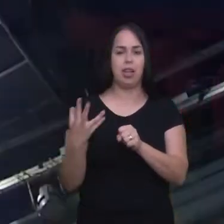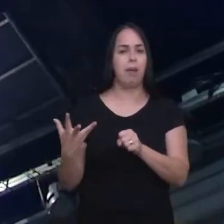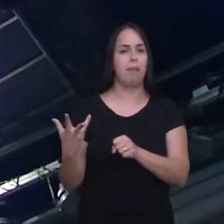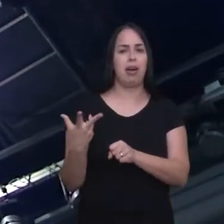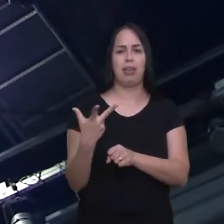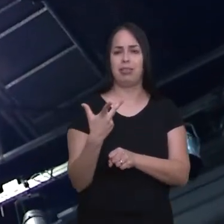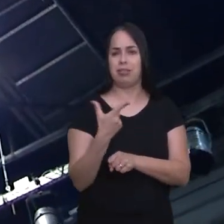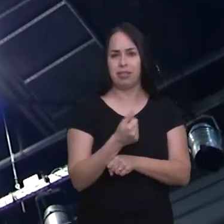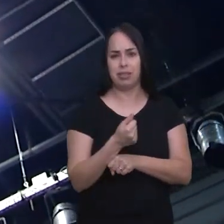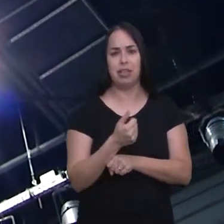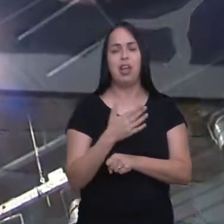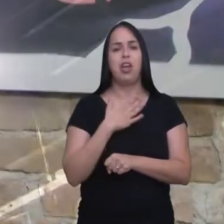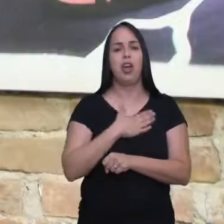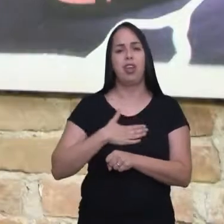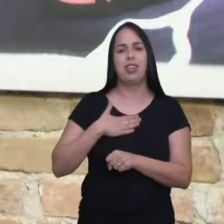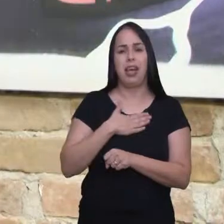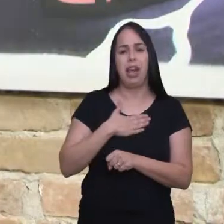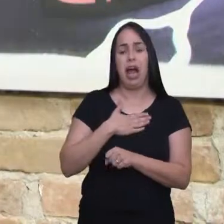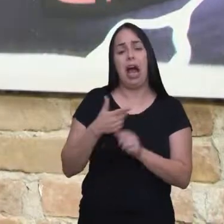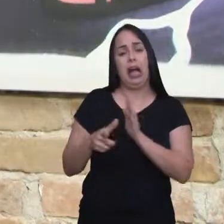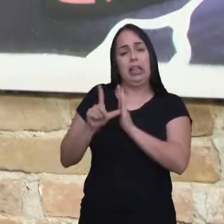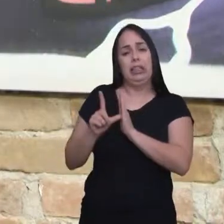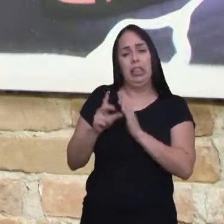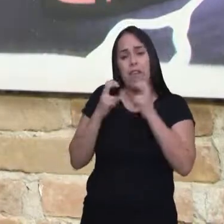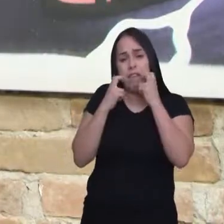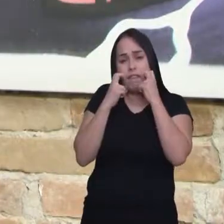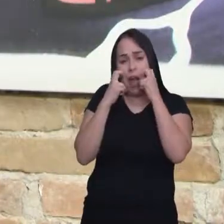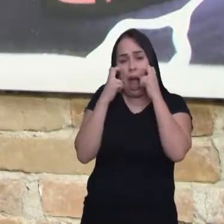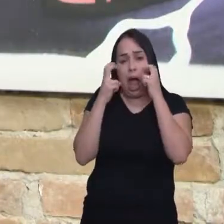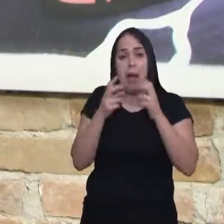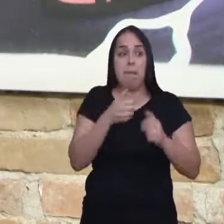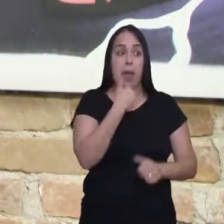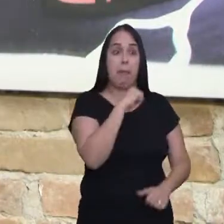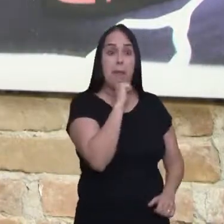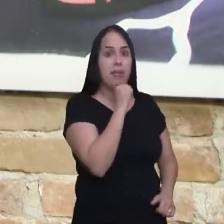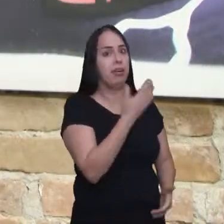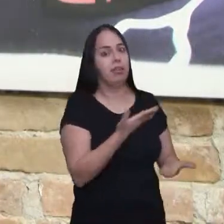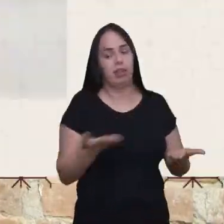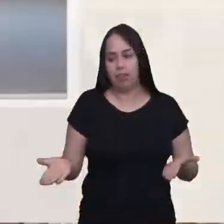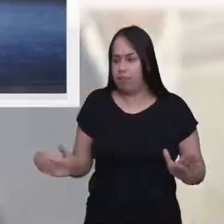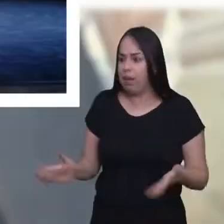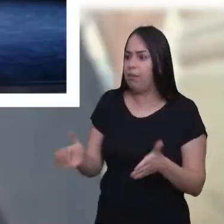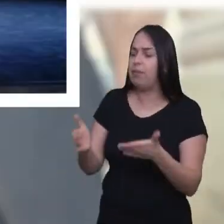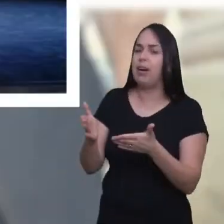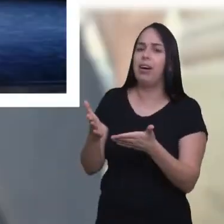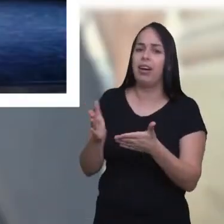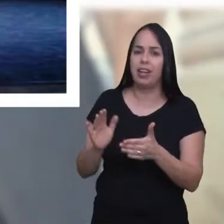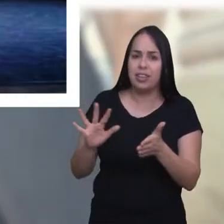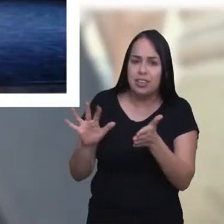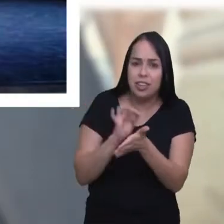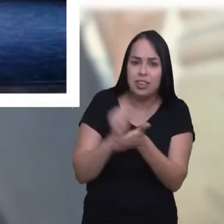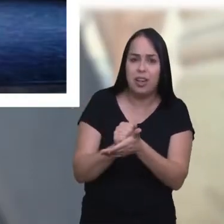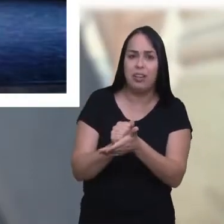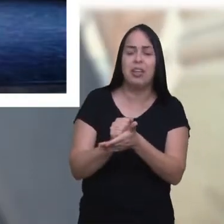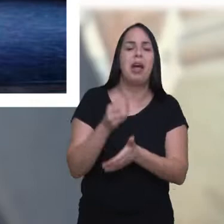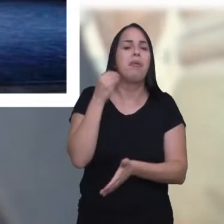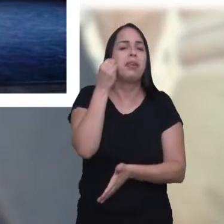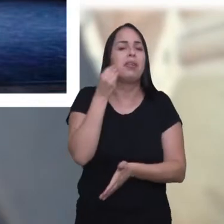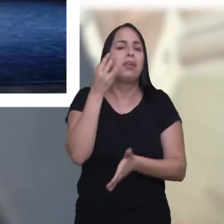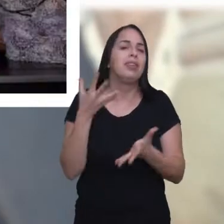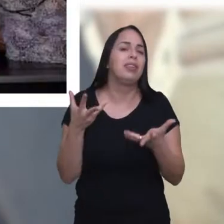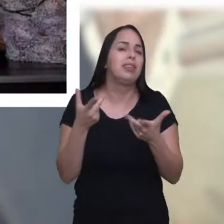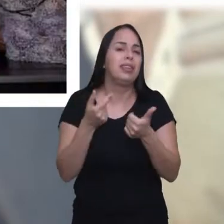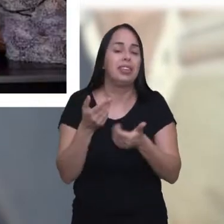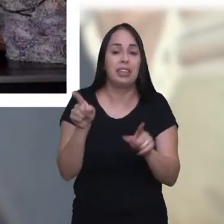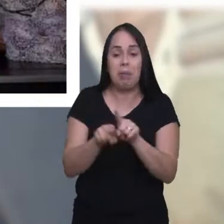maravilhoso para mim, porque eu sempre fui muito tímida. Então minha mãe sugeriu que eu me inscrevesse e foi uma experiência incrível, porque além de fazer